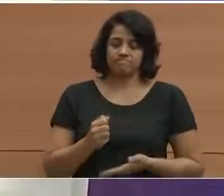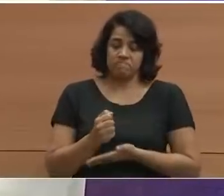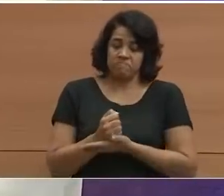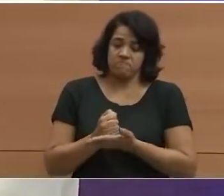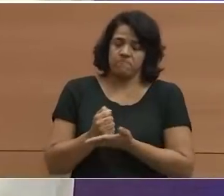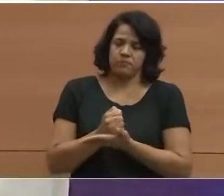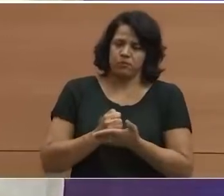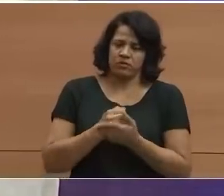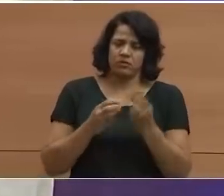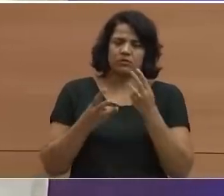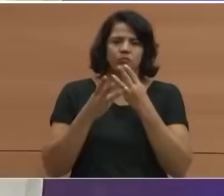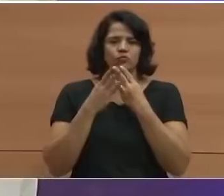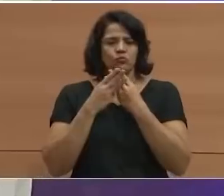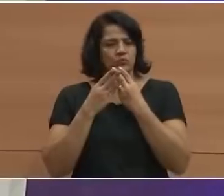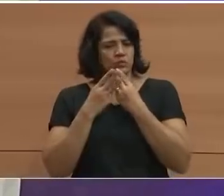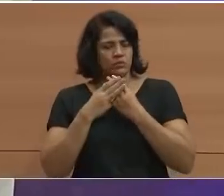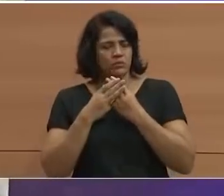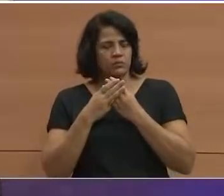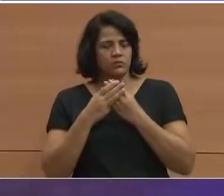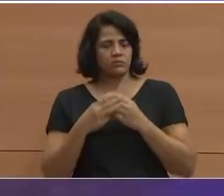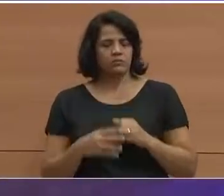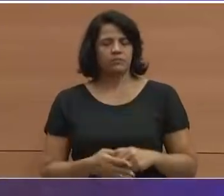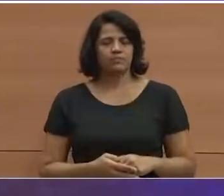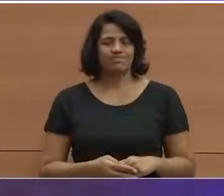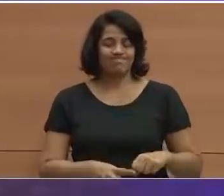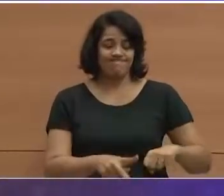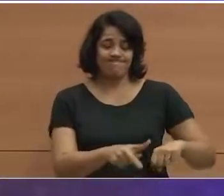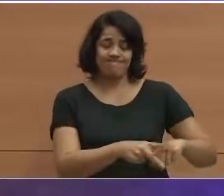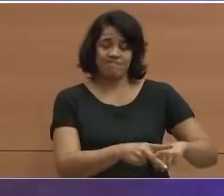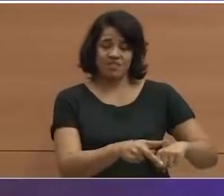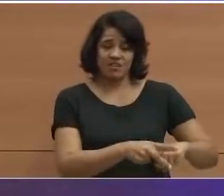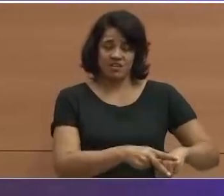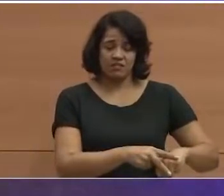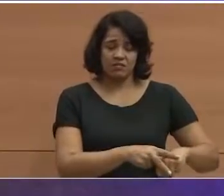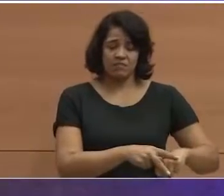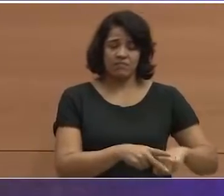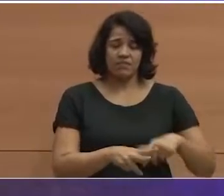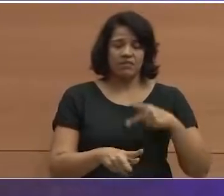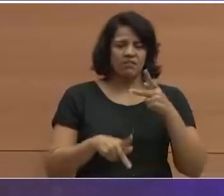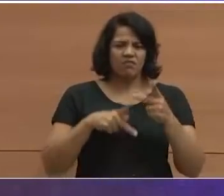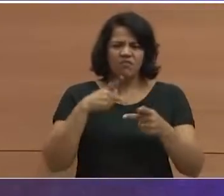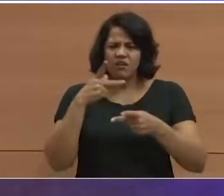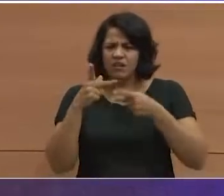Estava, o quê? De certa forma, derrubando